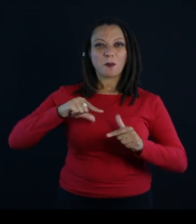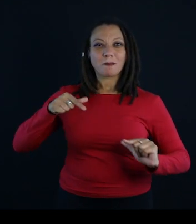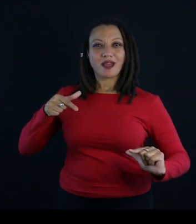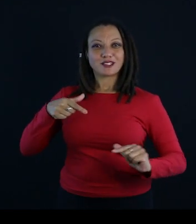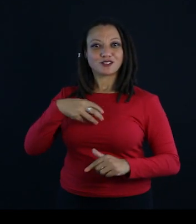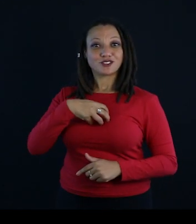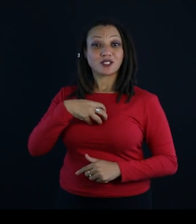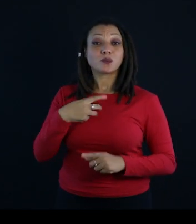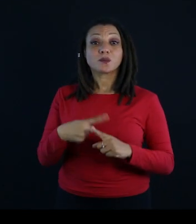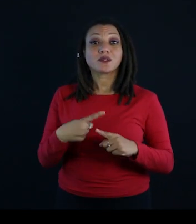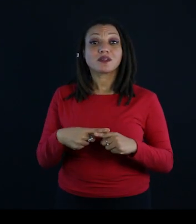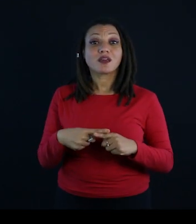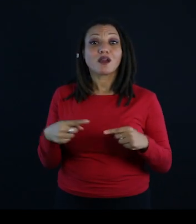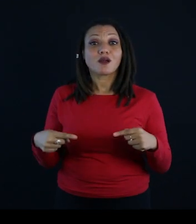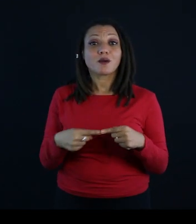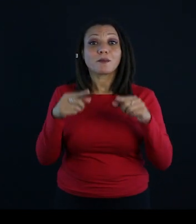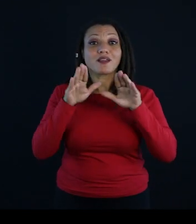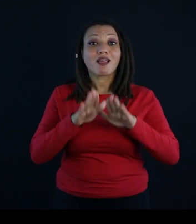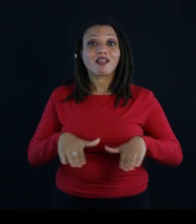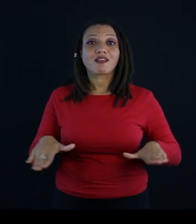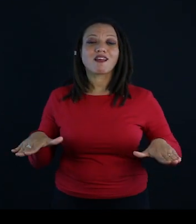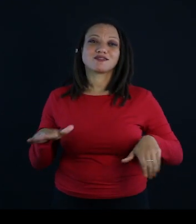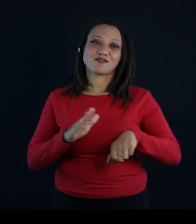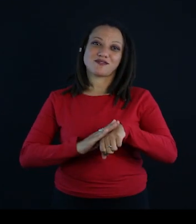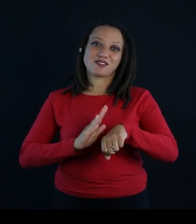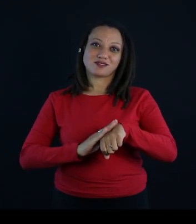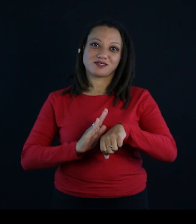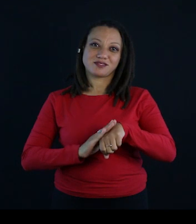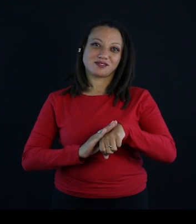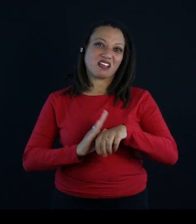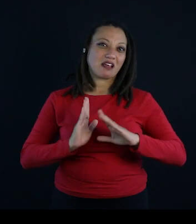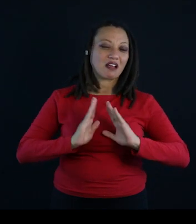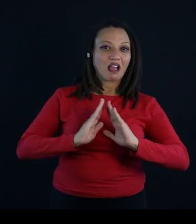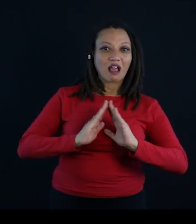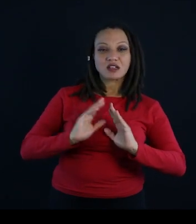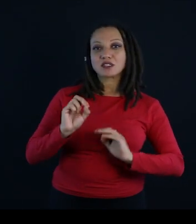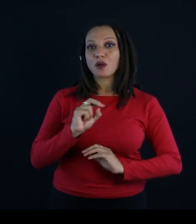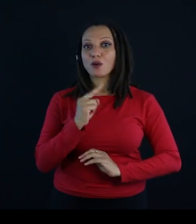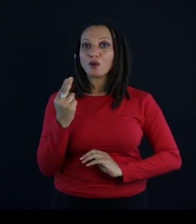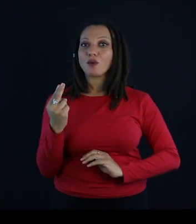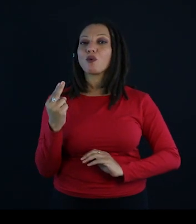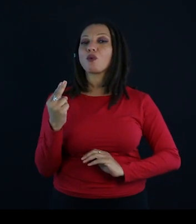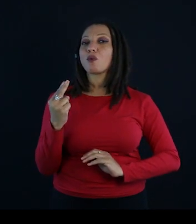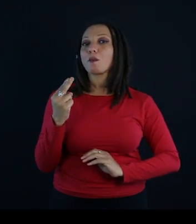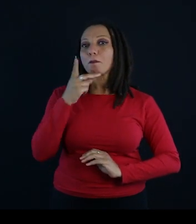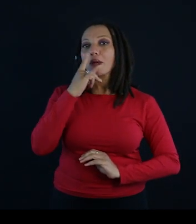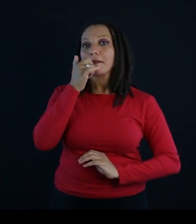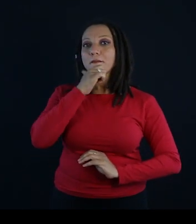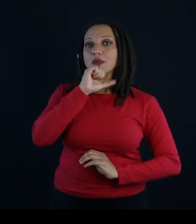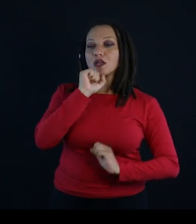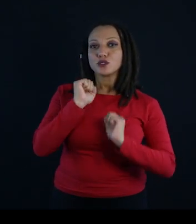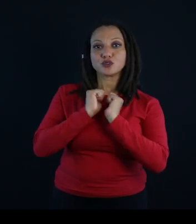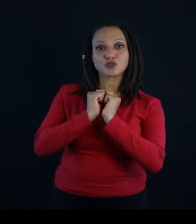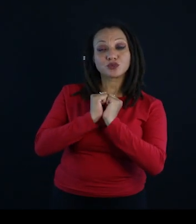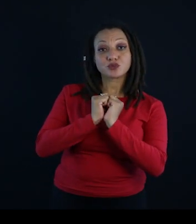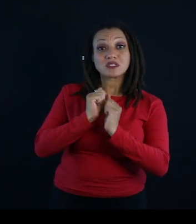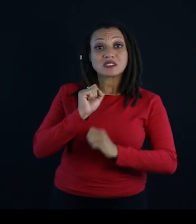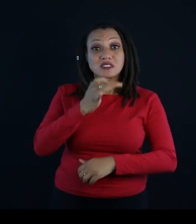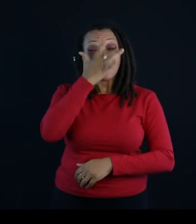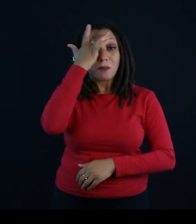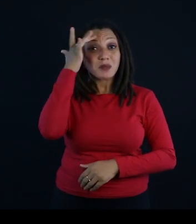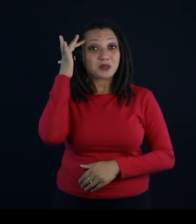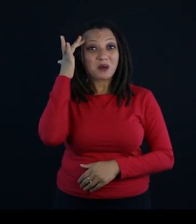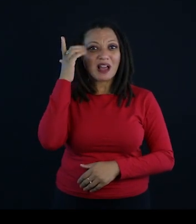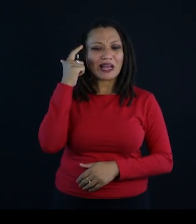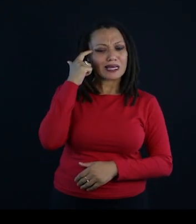geométrico, porque as crianças podem conseguir fazer, né? Em casa ou com os pais, quem não se sentir muito